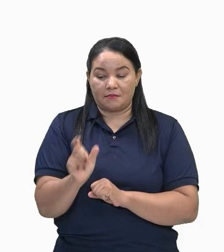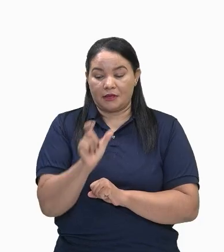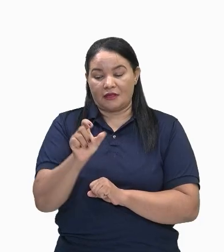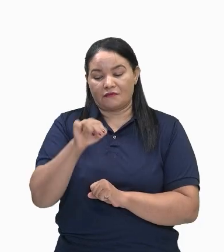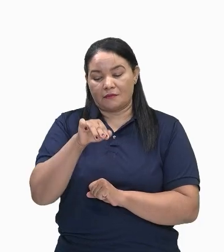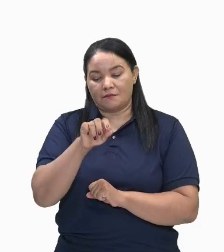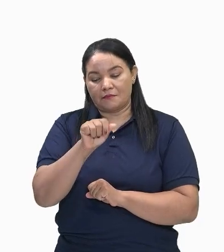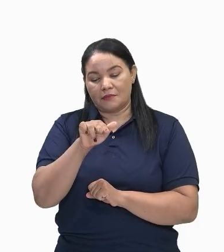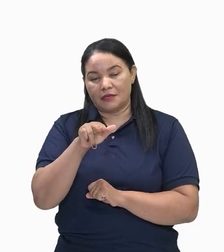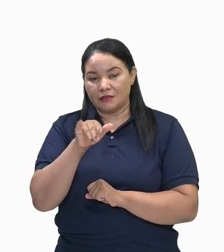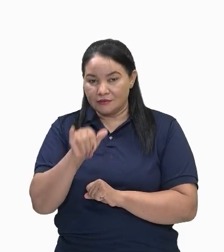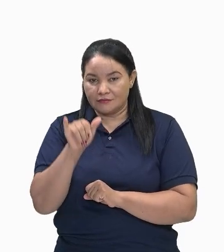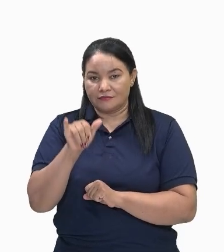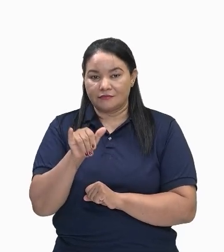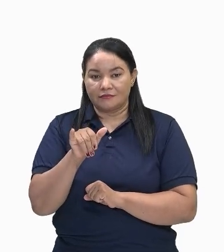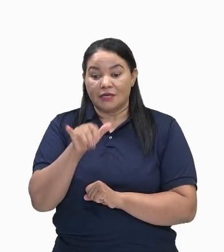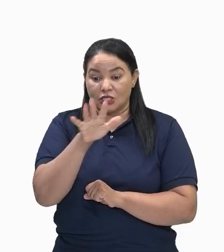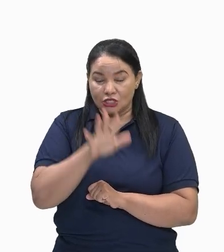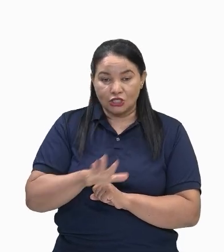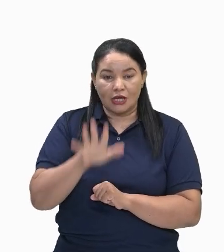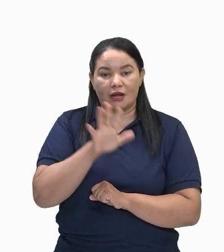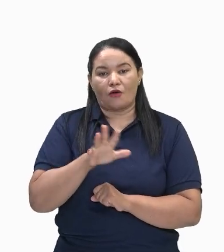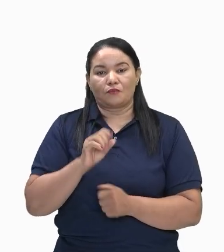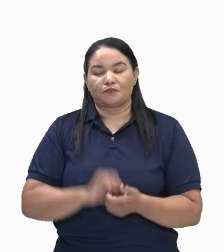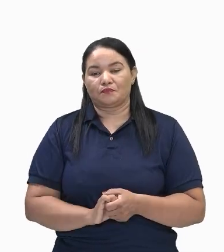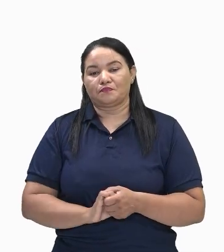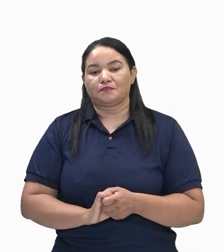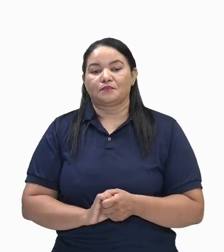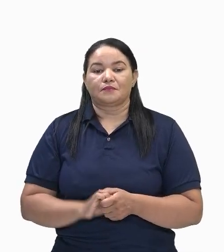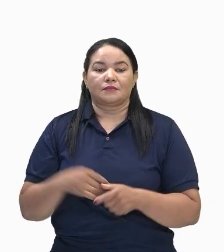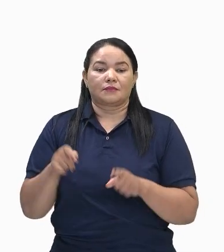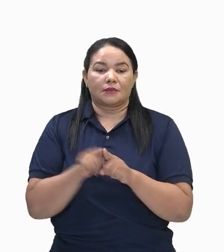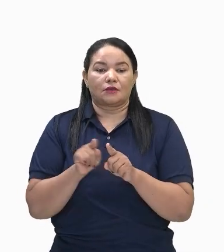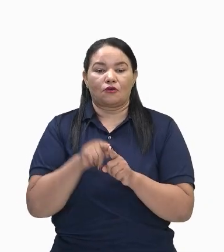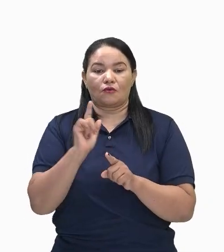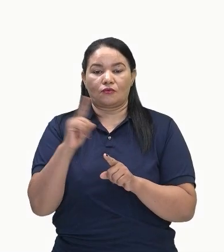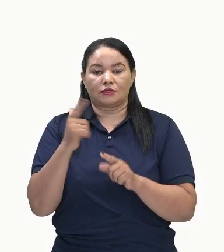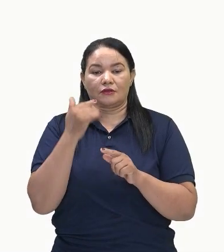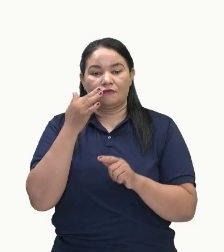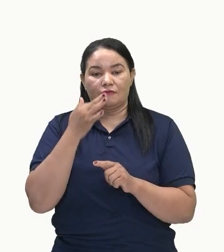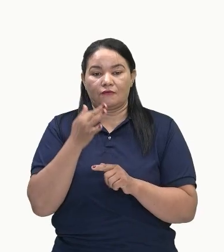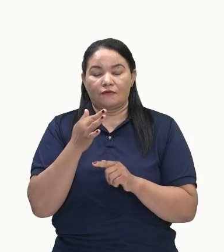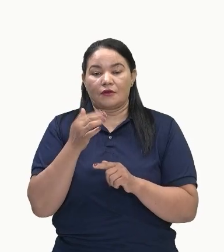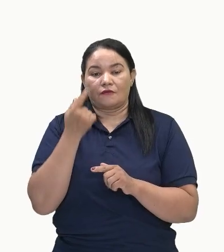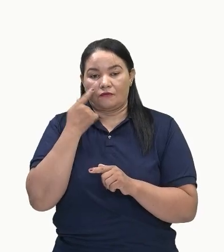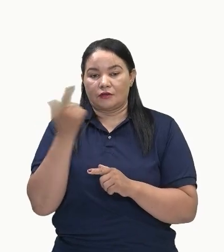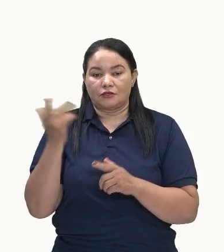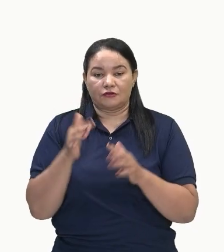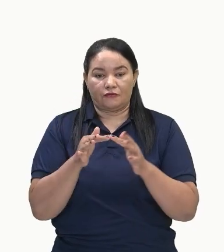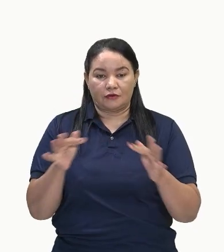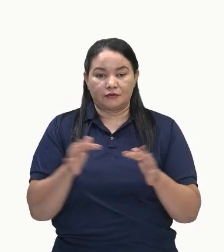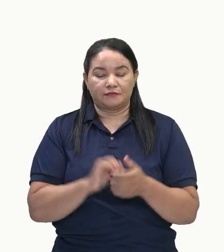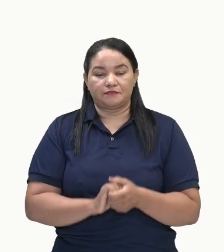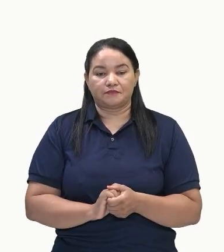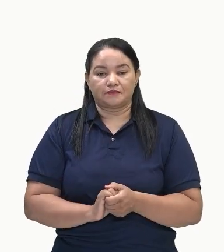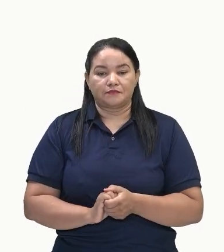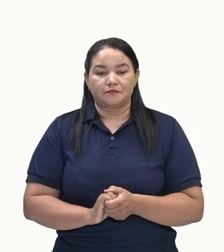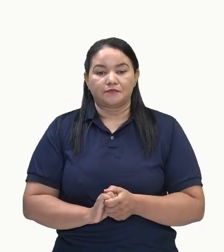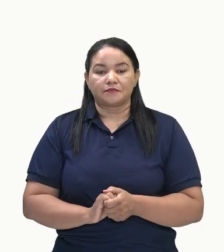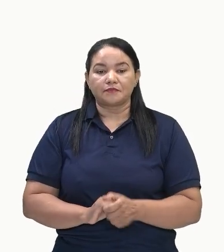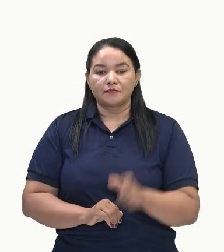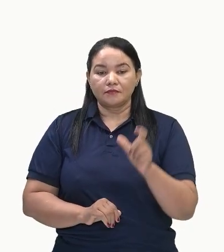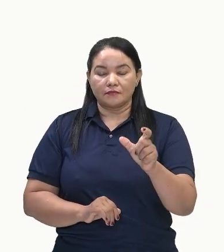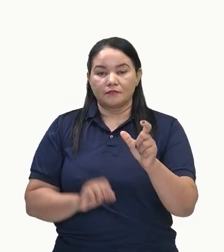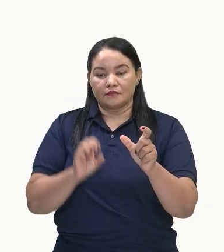que vai resolver o problema, ok? Olha só, nós temos use only with countable nouns. Usado somente, a palavrinha